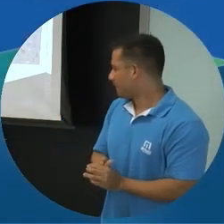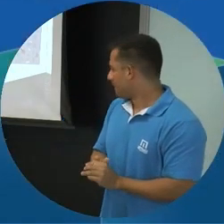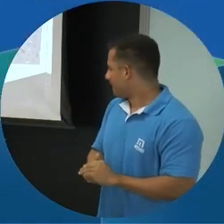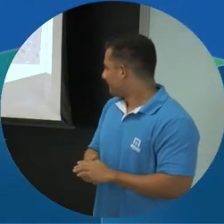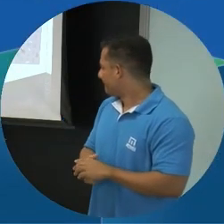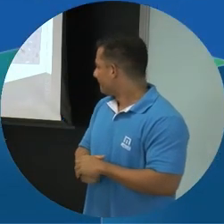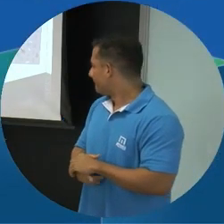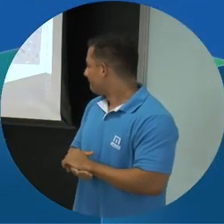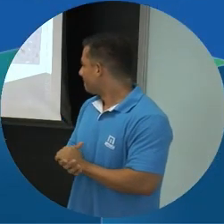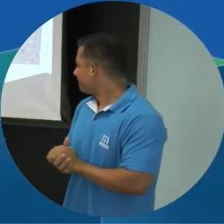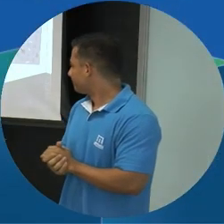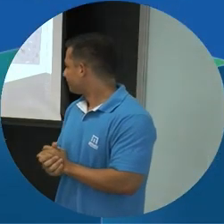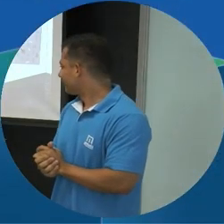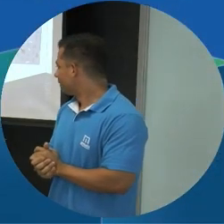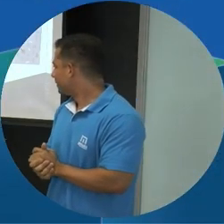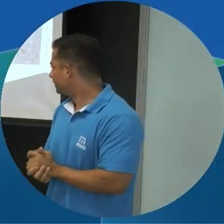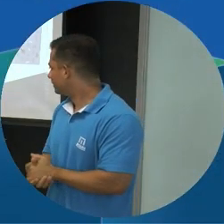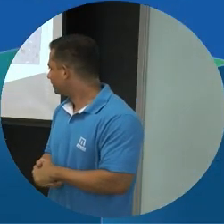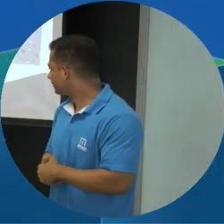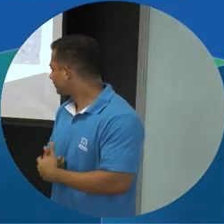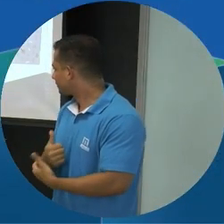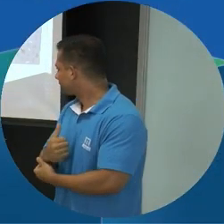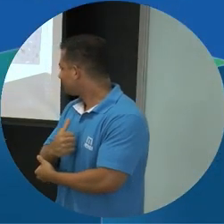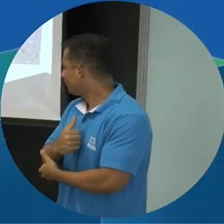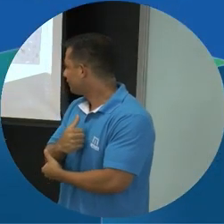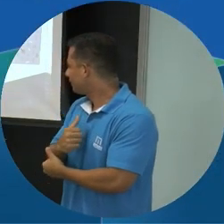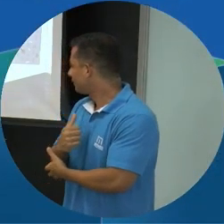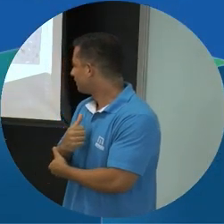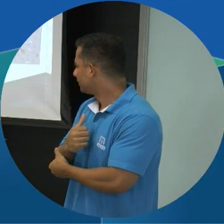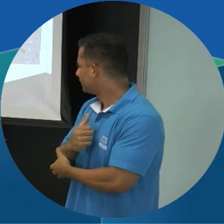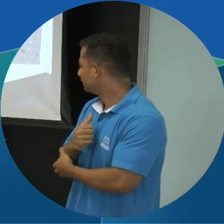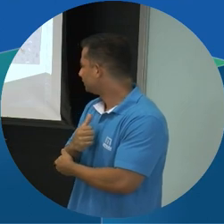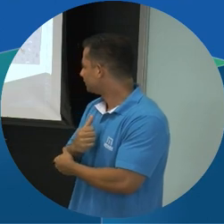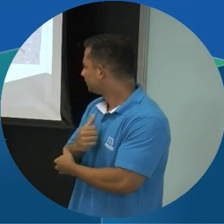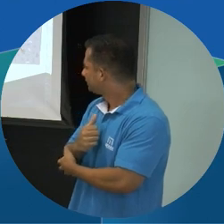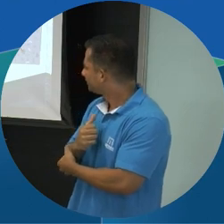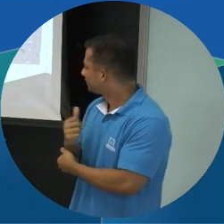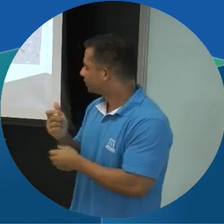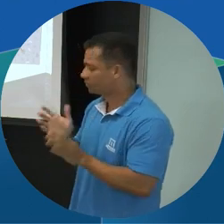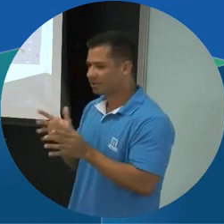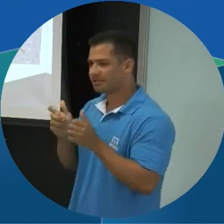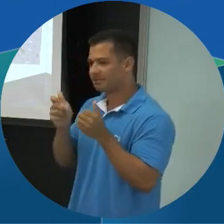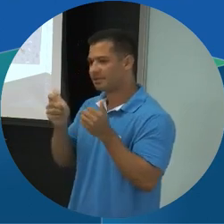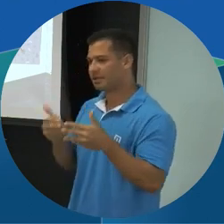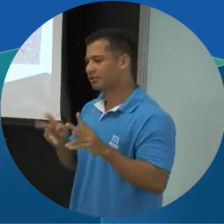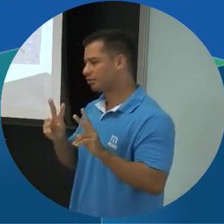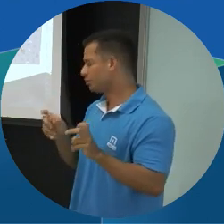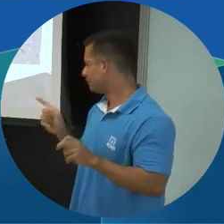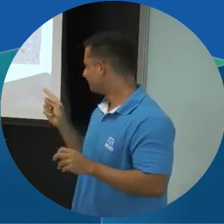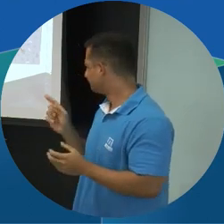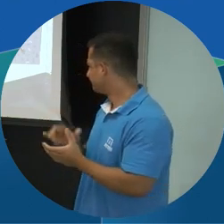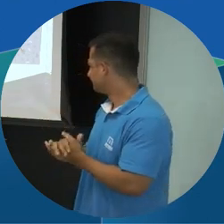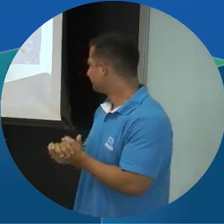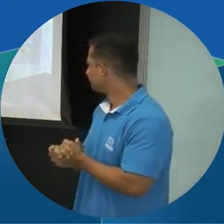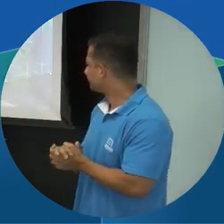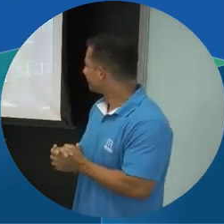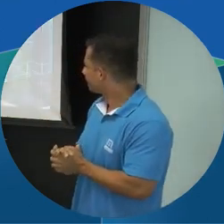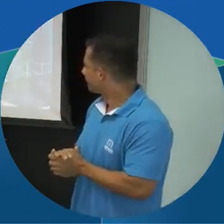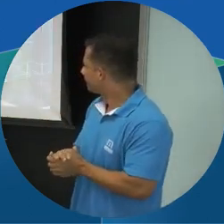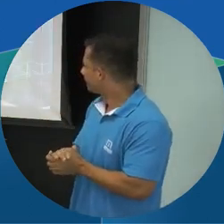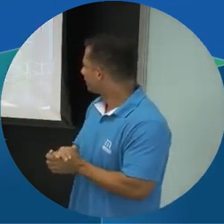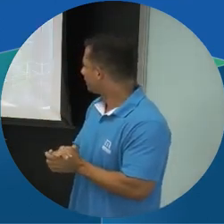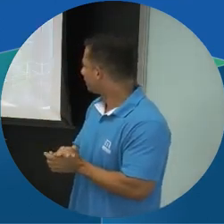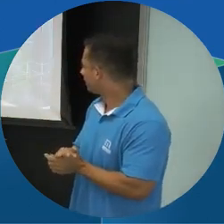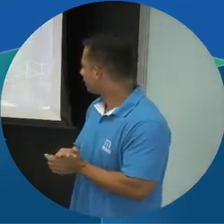Aqui já falei um pouco sobre a questão da configuração de vazão e pressão, depois a gente pode falar um pouco mais sobre isso.